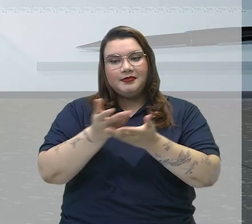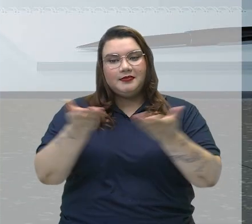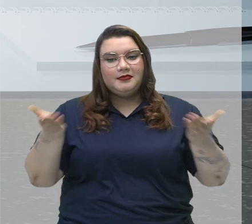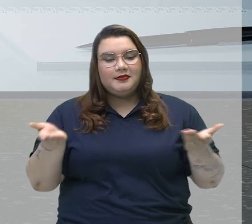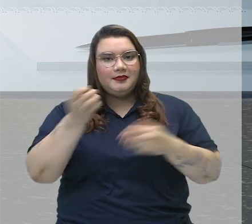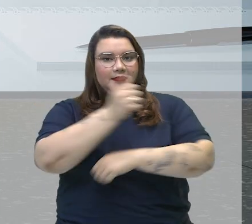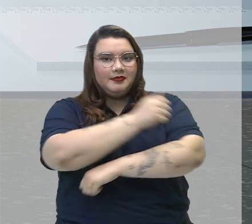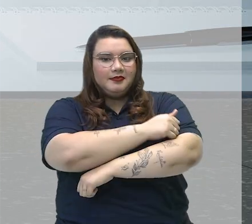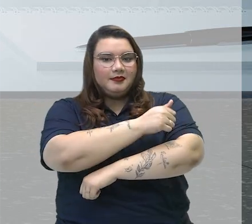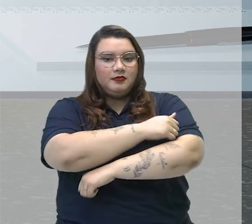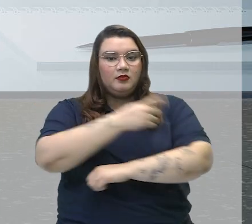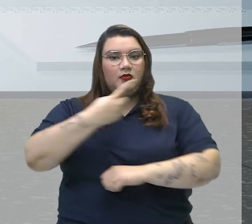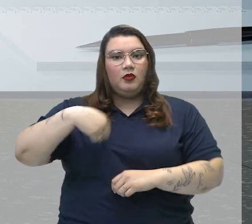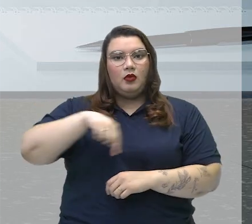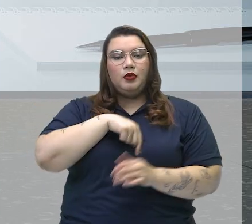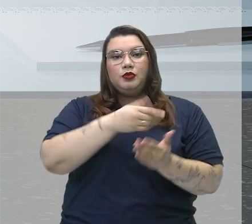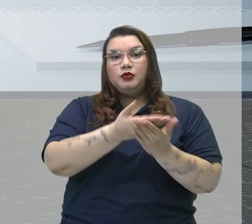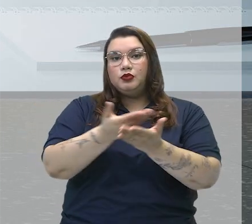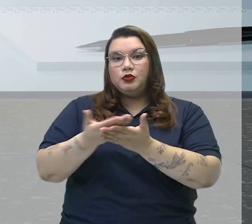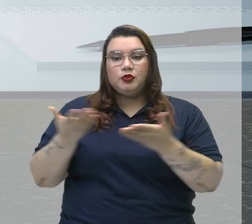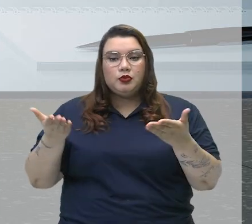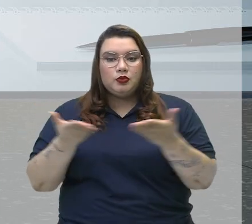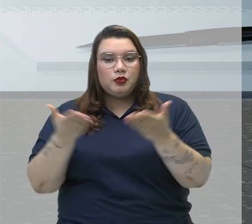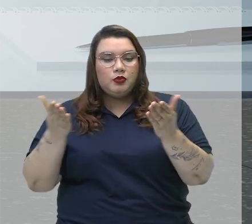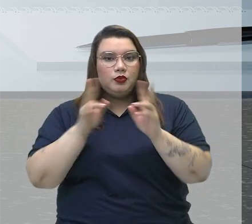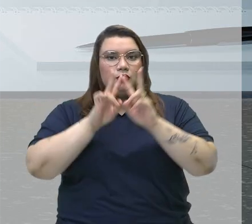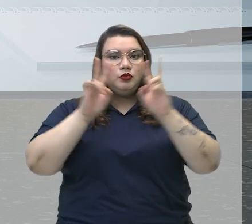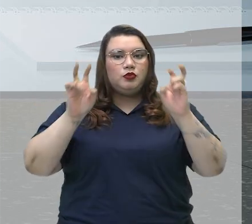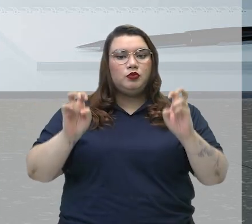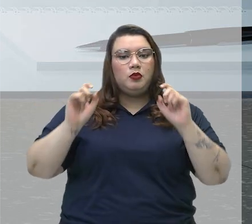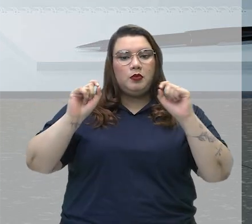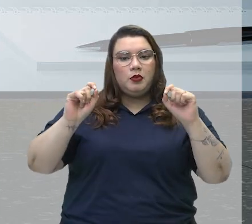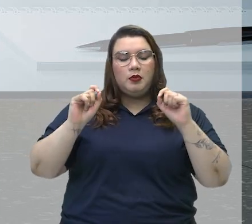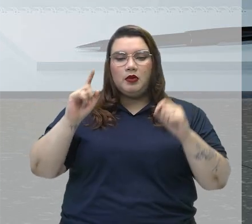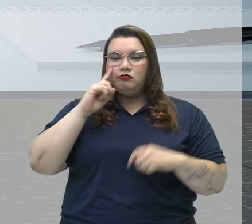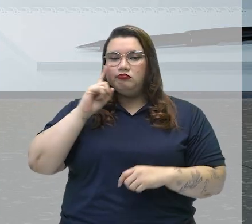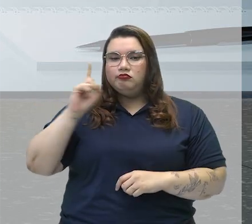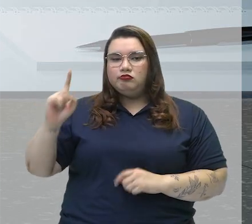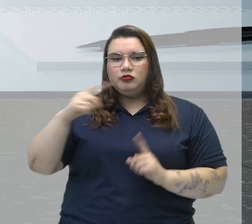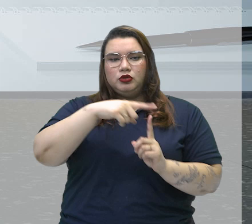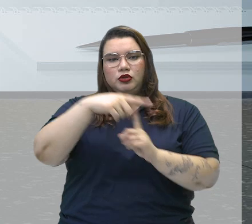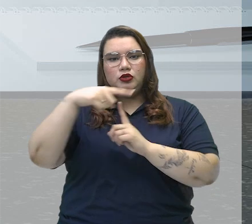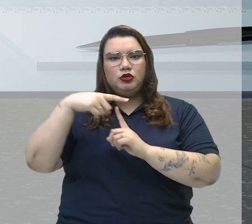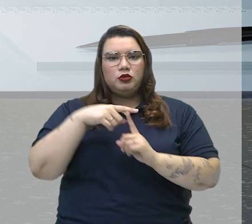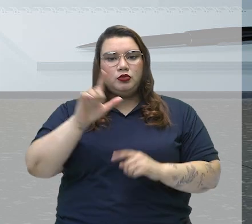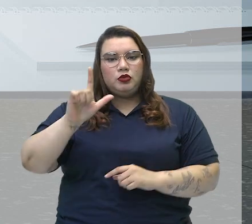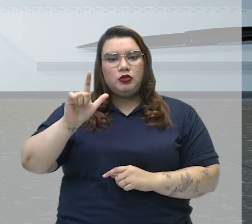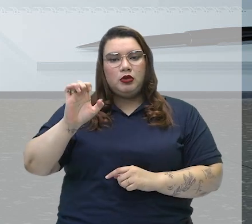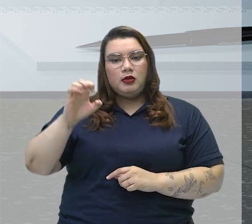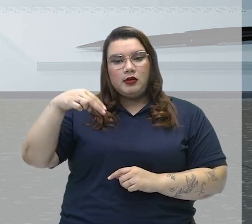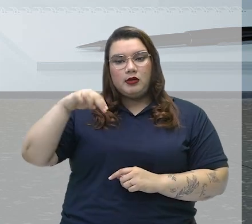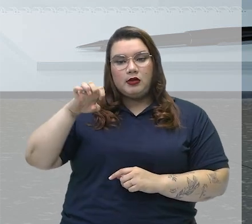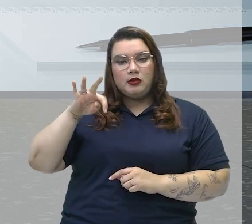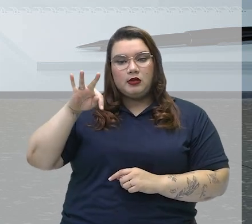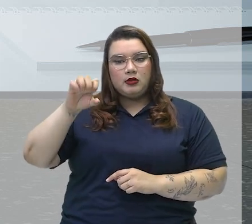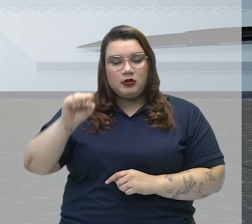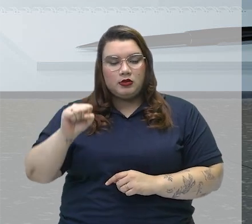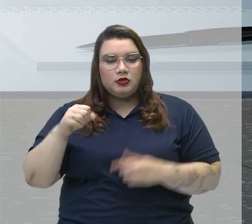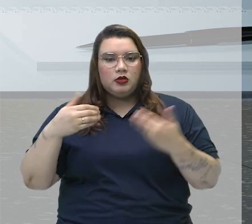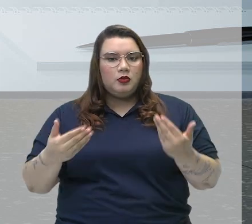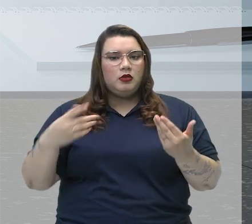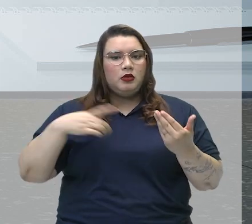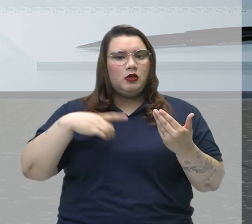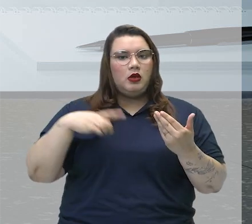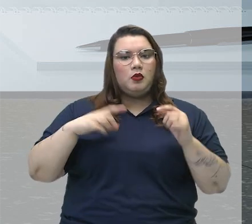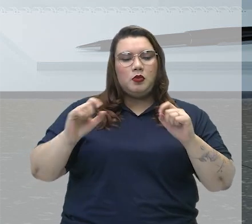Muito bem, queridos estudantes, como nós iremos falar hoje sobre as lentes, estamos aqui num cenário